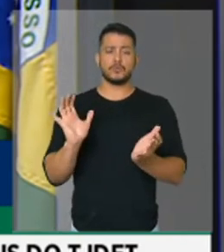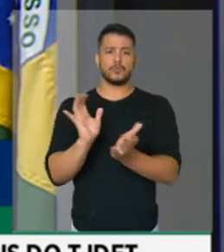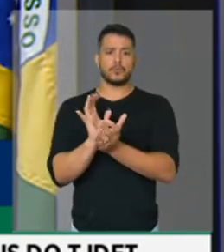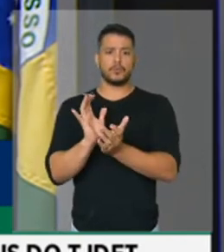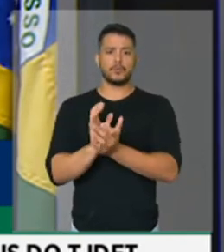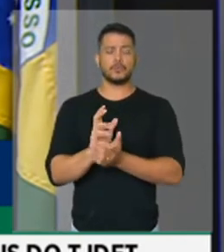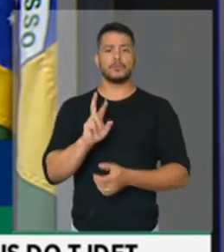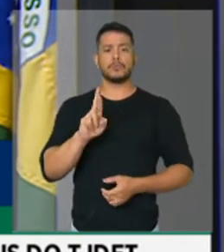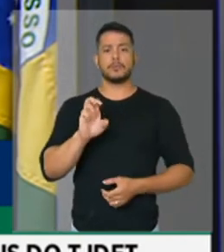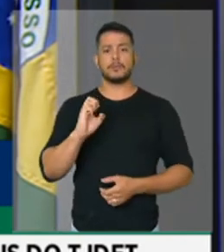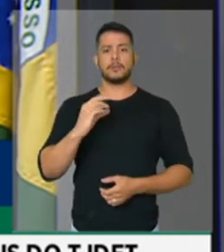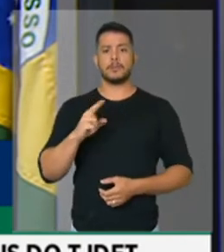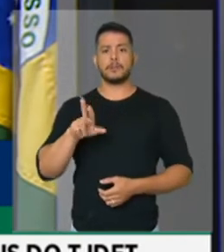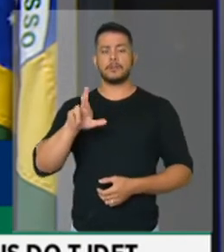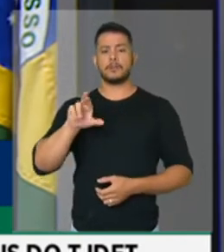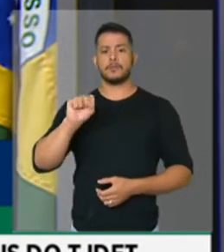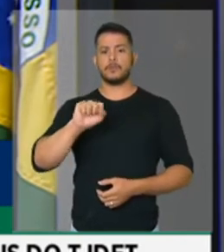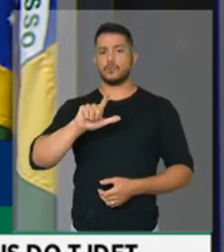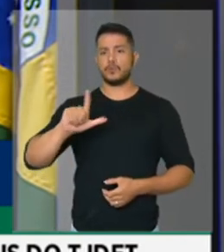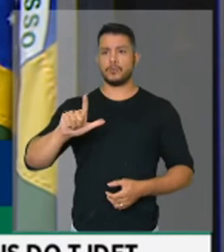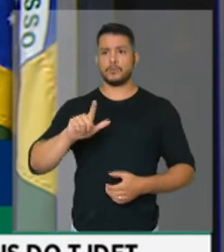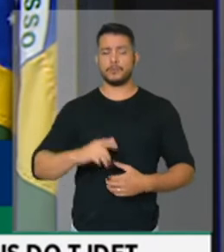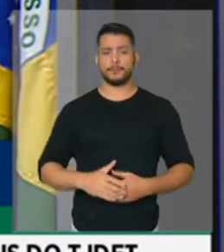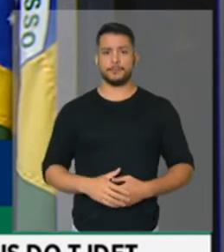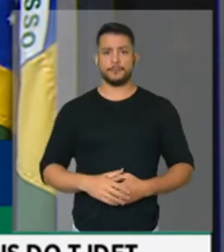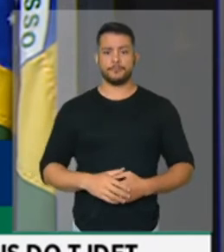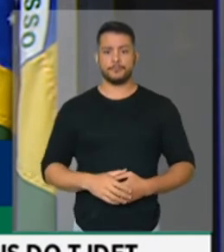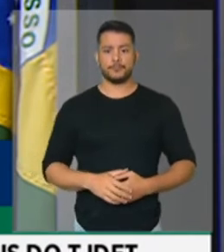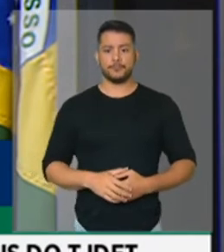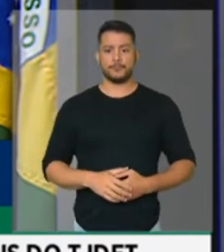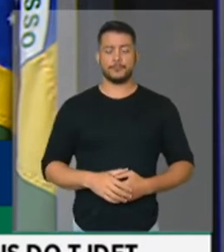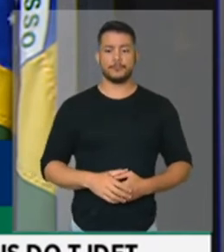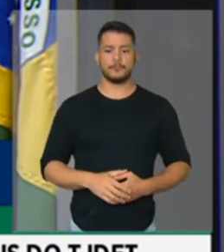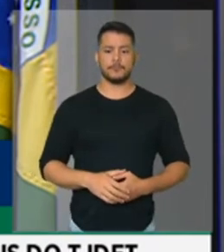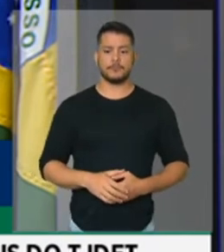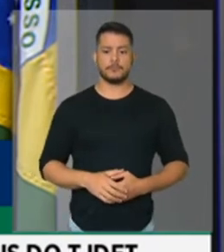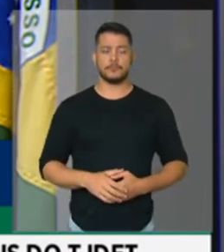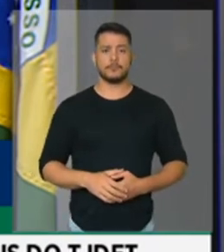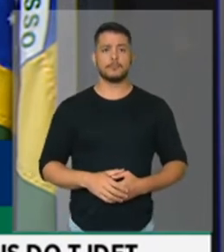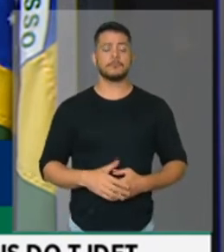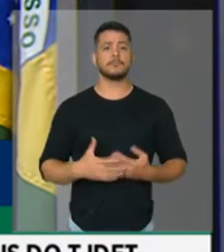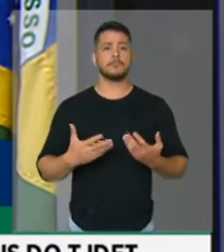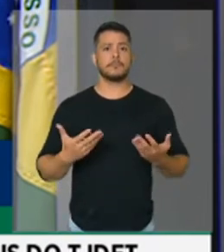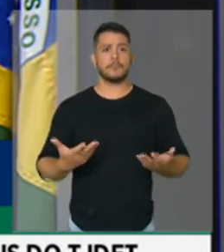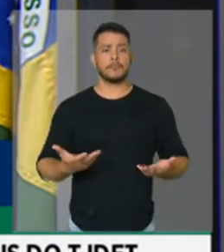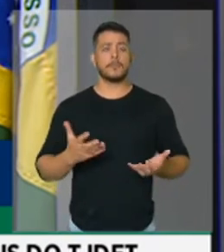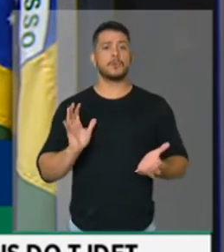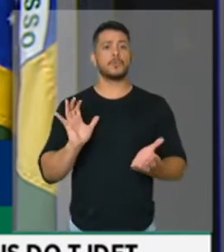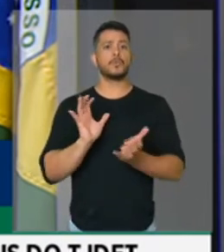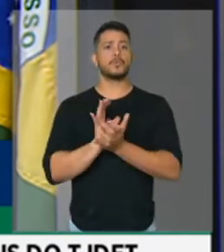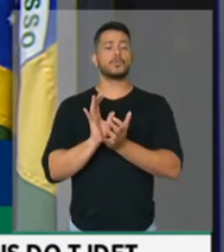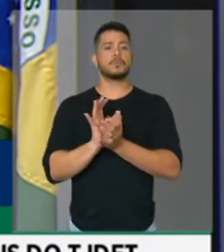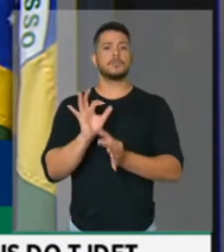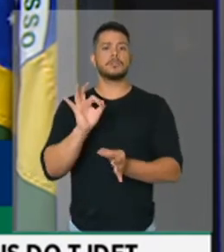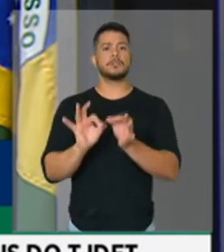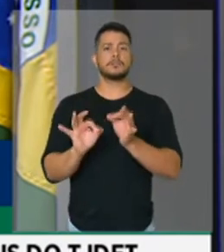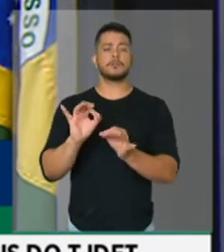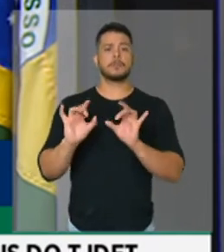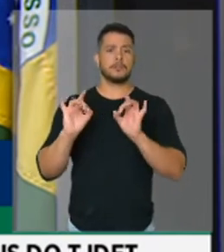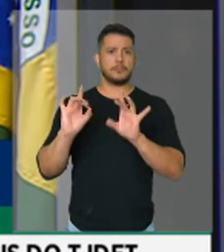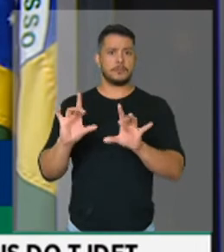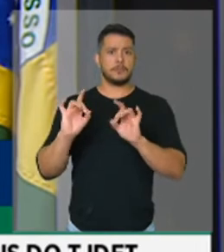1 juiz de direito de turma direito suplente. As turmas recursais dos juizados especiais do Distrito Federal, com sede em